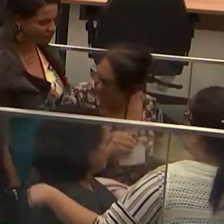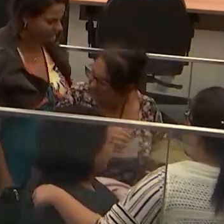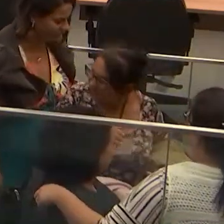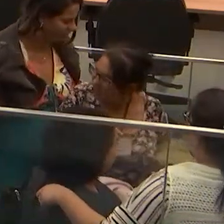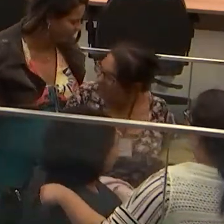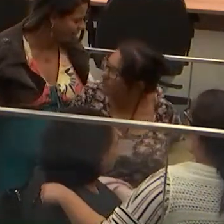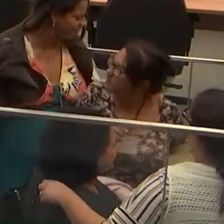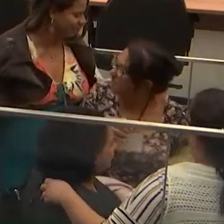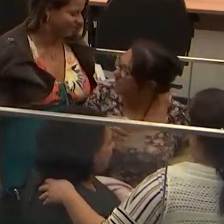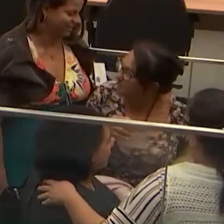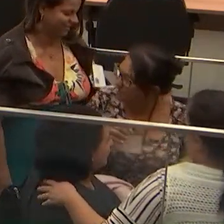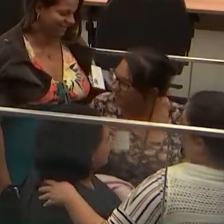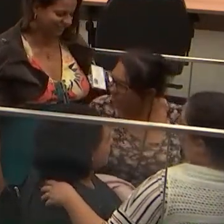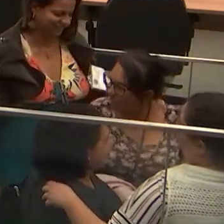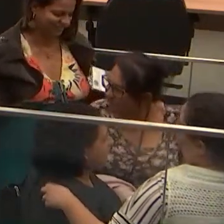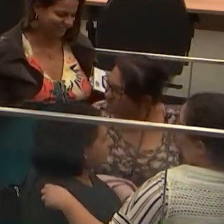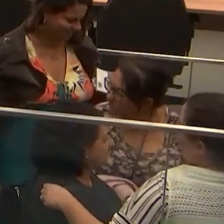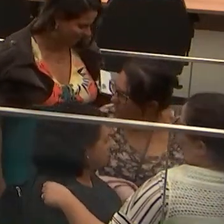Obrigado